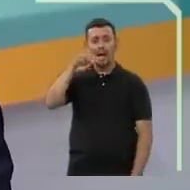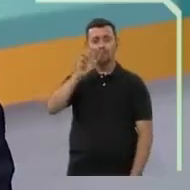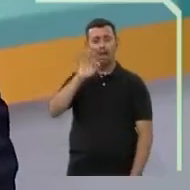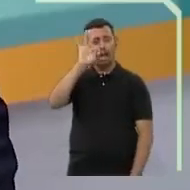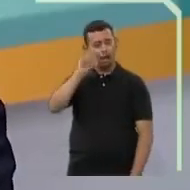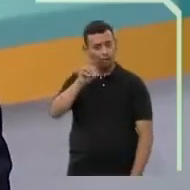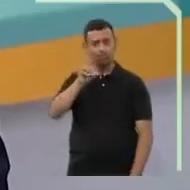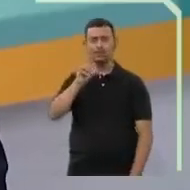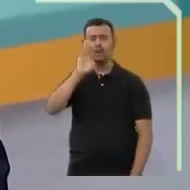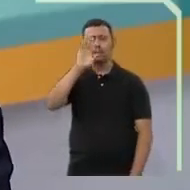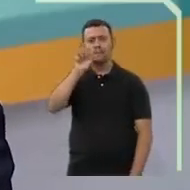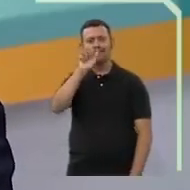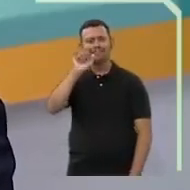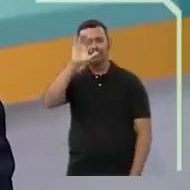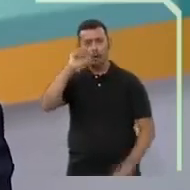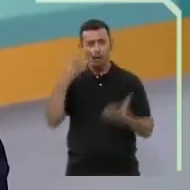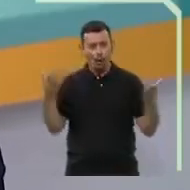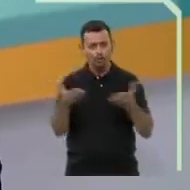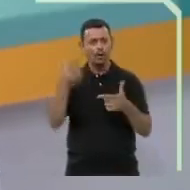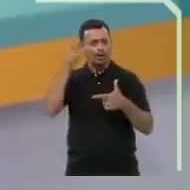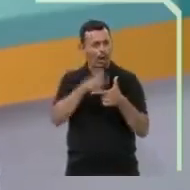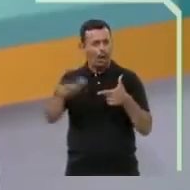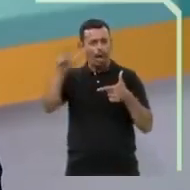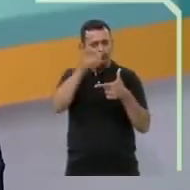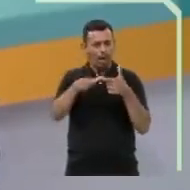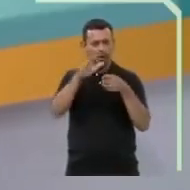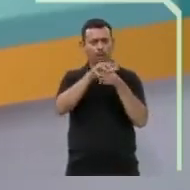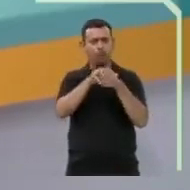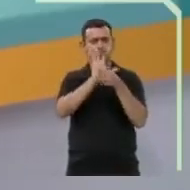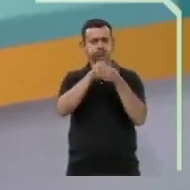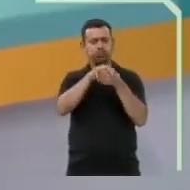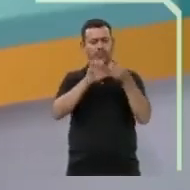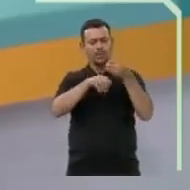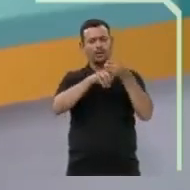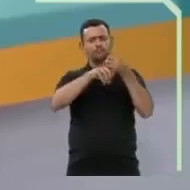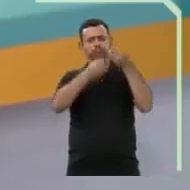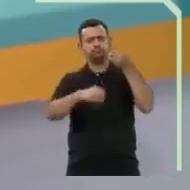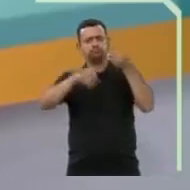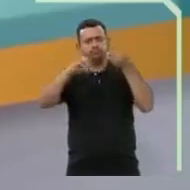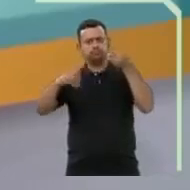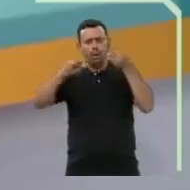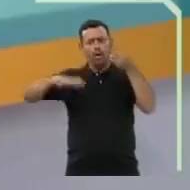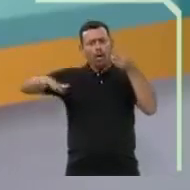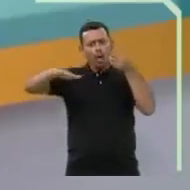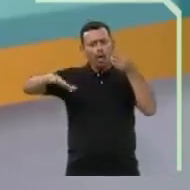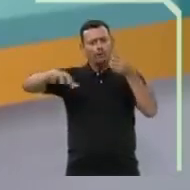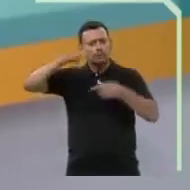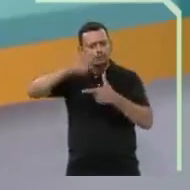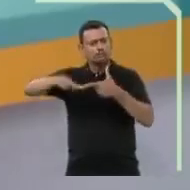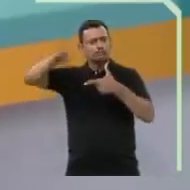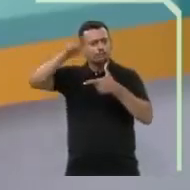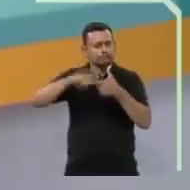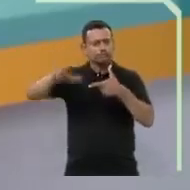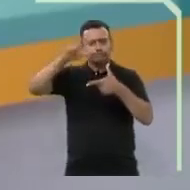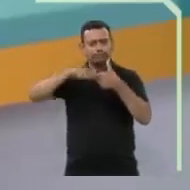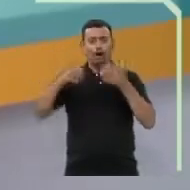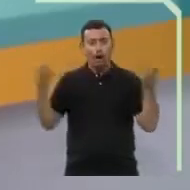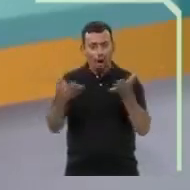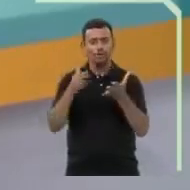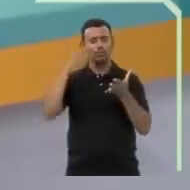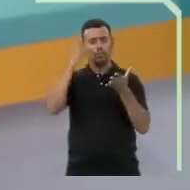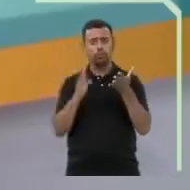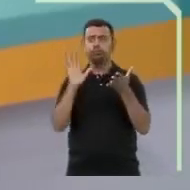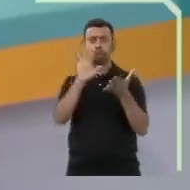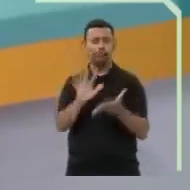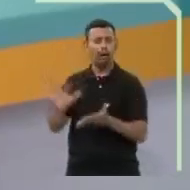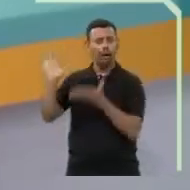da população brasileira sem rede de esgoto, áreas de grande extensão também, inúmeras